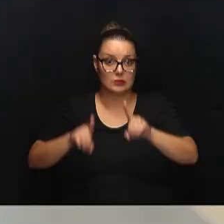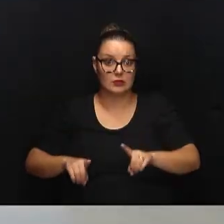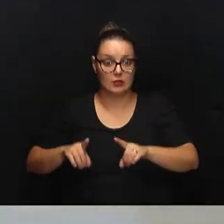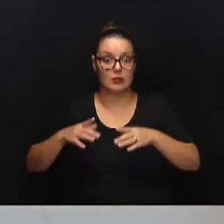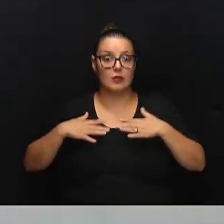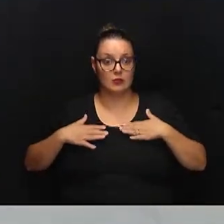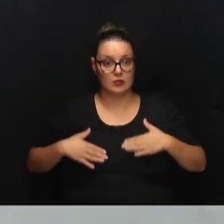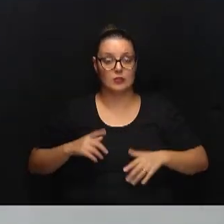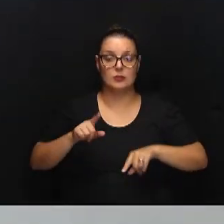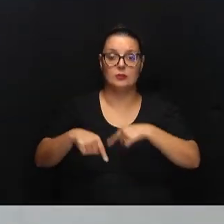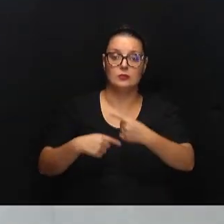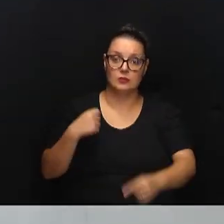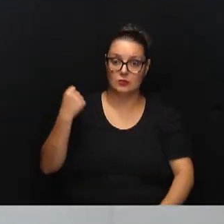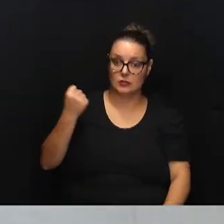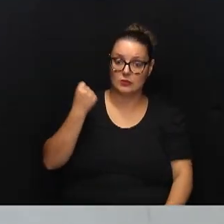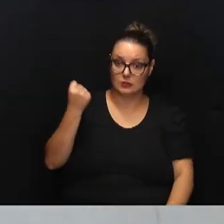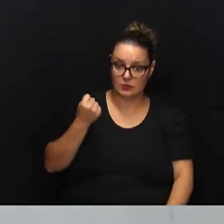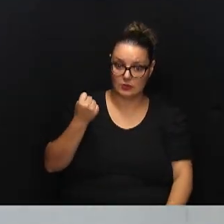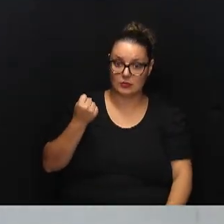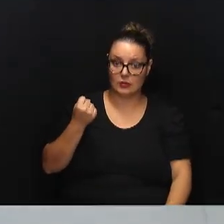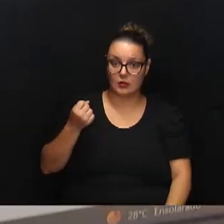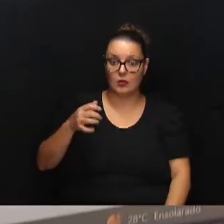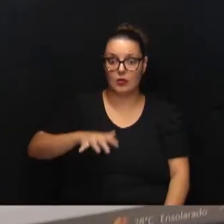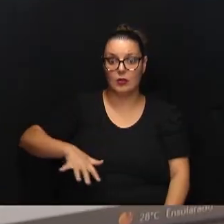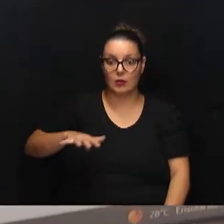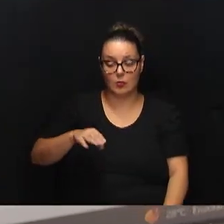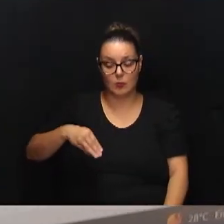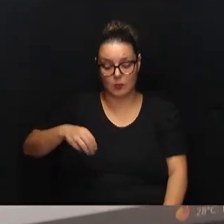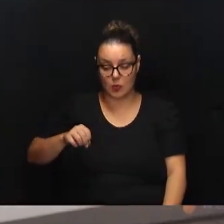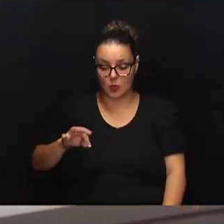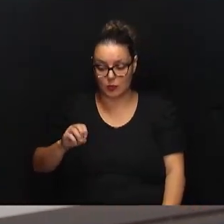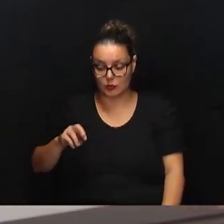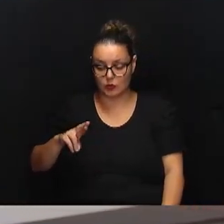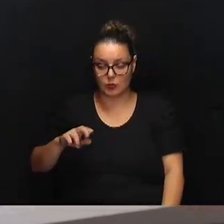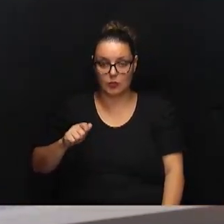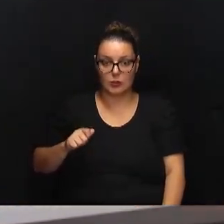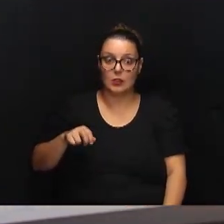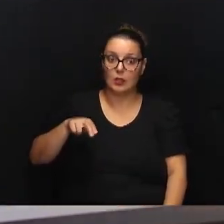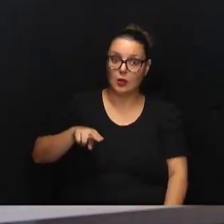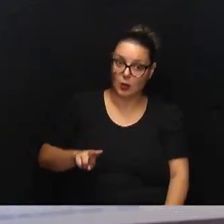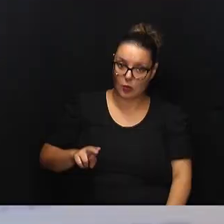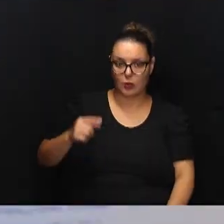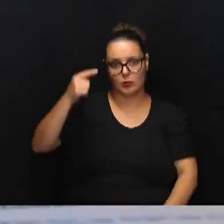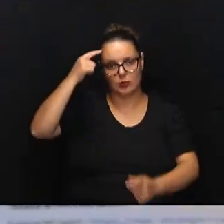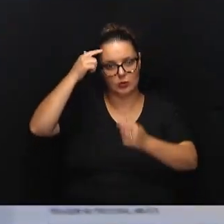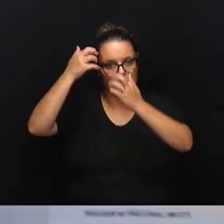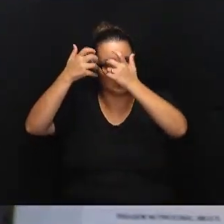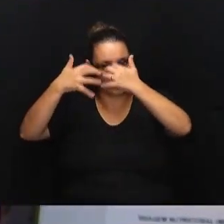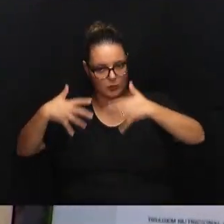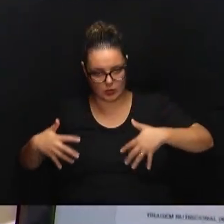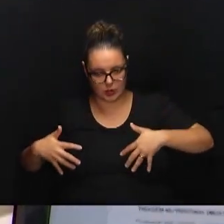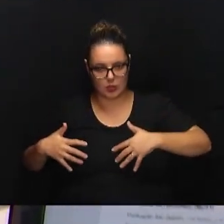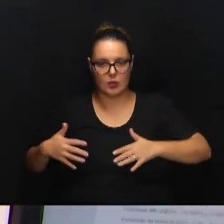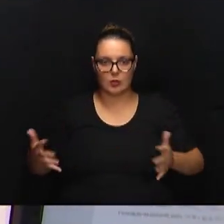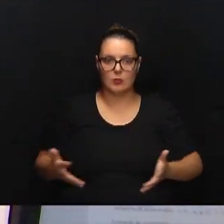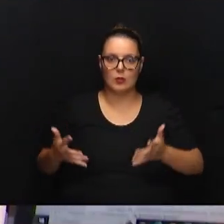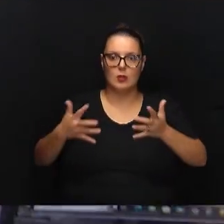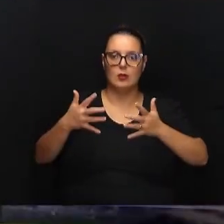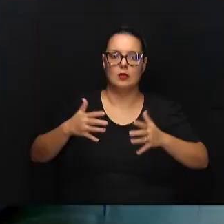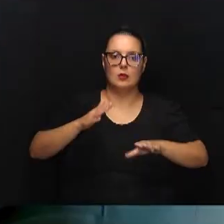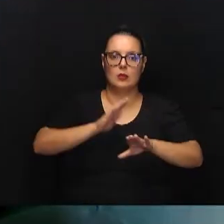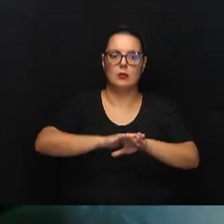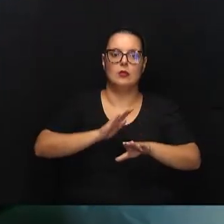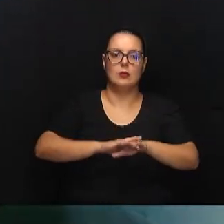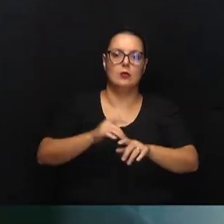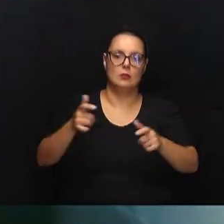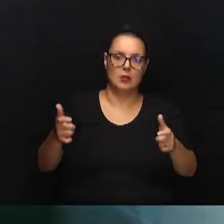outros agravos, sejam de ordem motora e/ou neurológica, a fim de promover maior